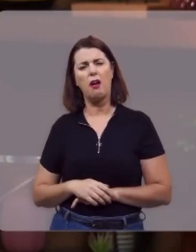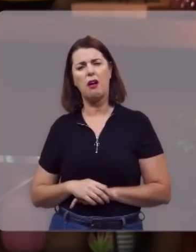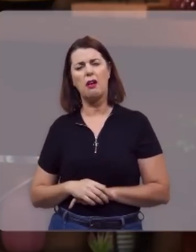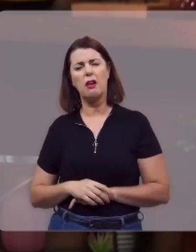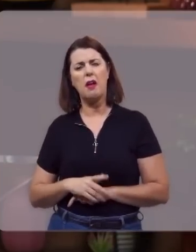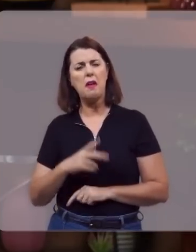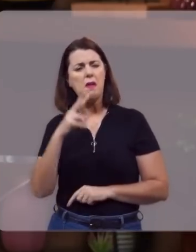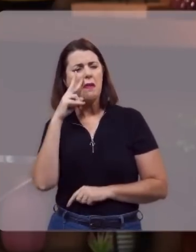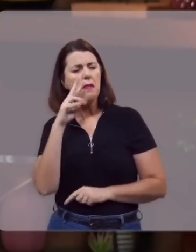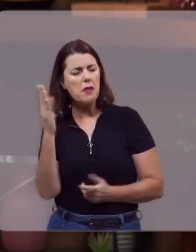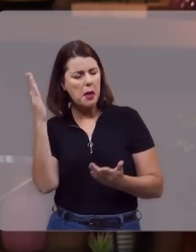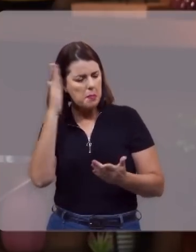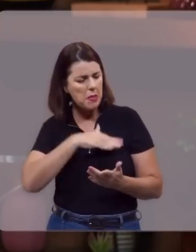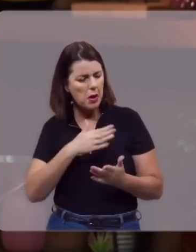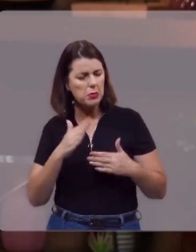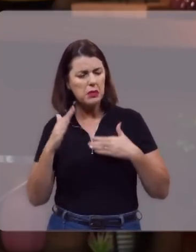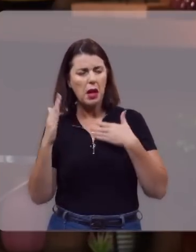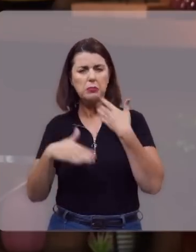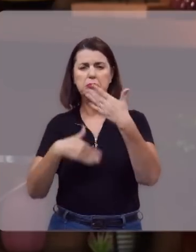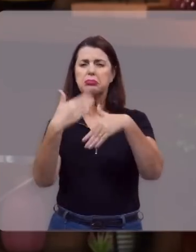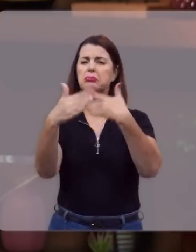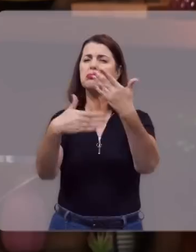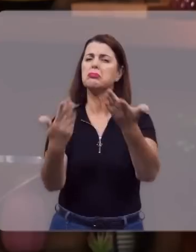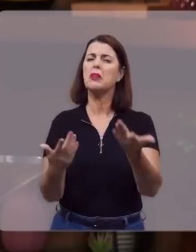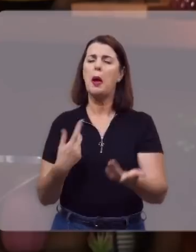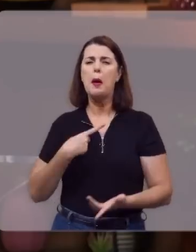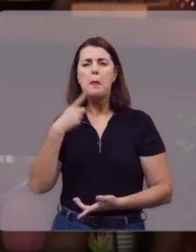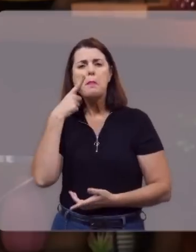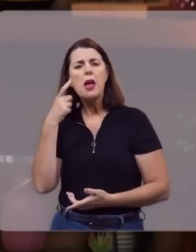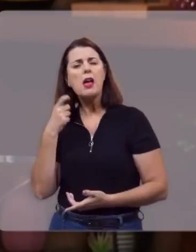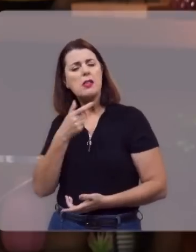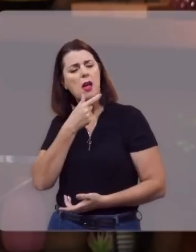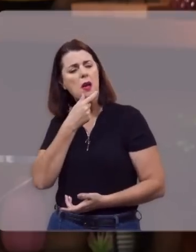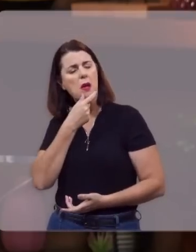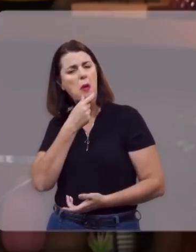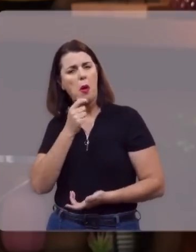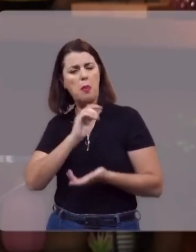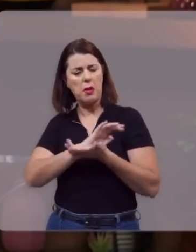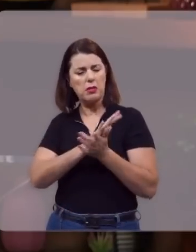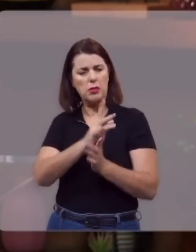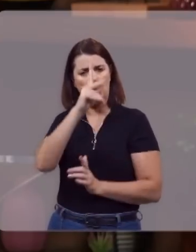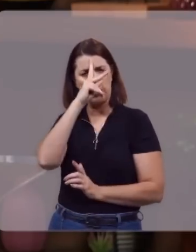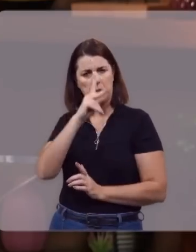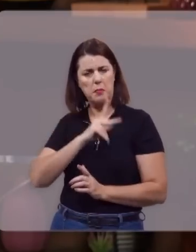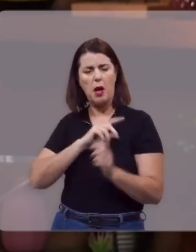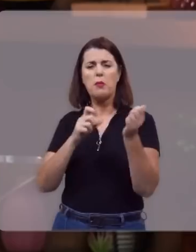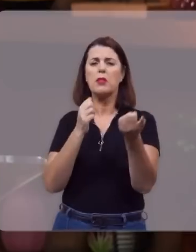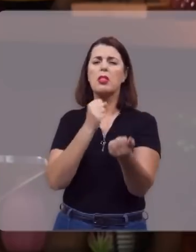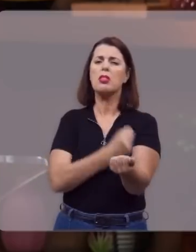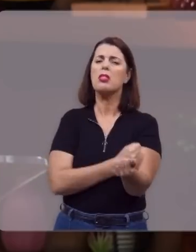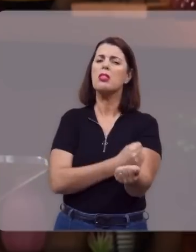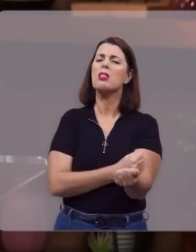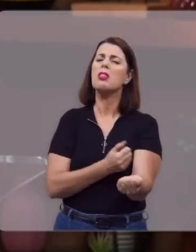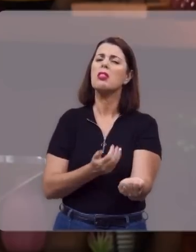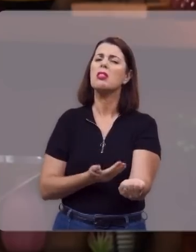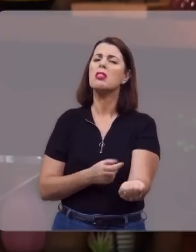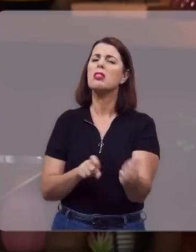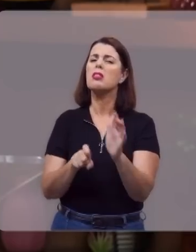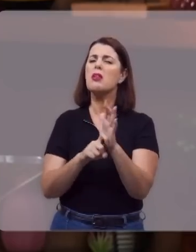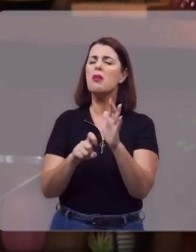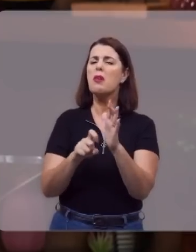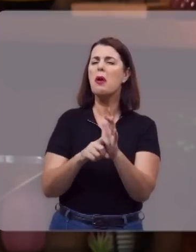a iniquidade prosperando, quando você percebe os homens se autodestruindo nas drogas, na bebedeira,